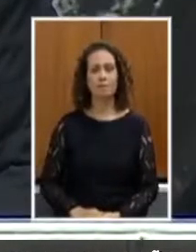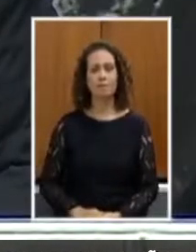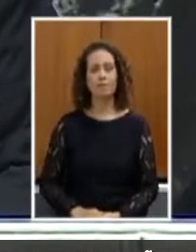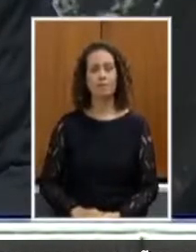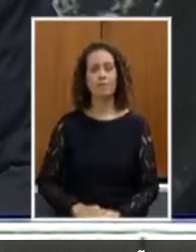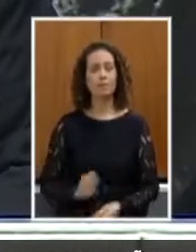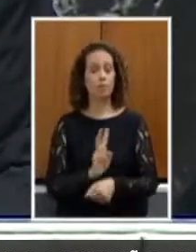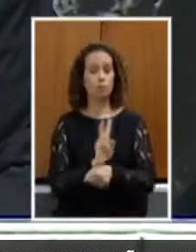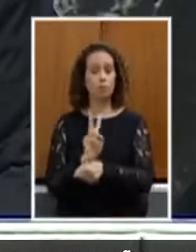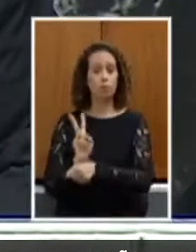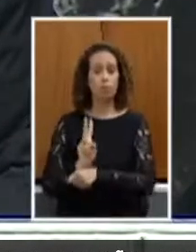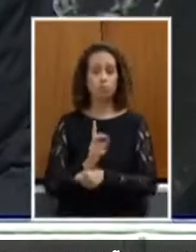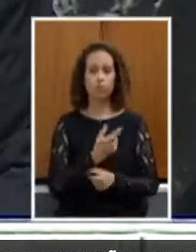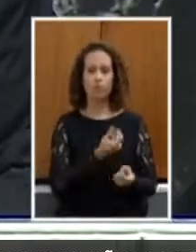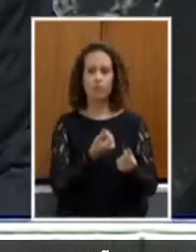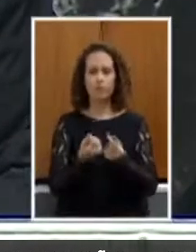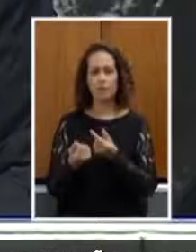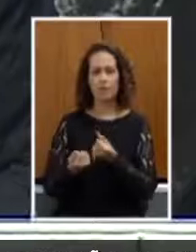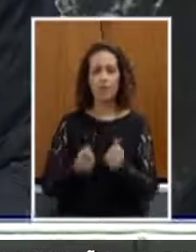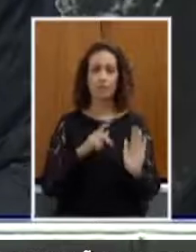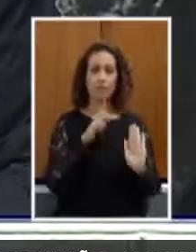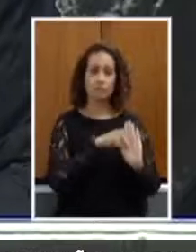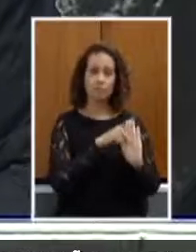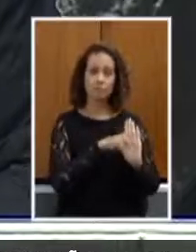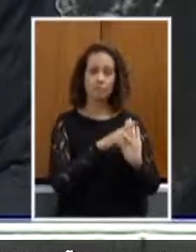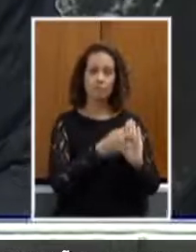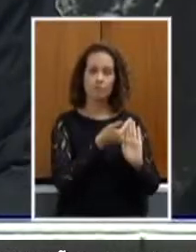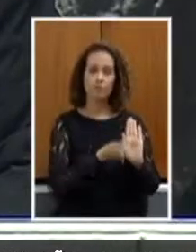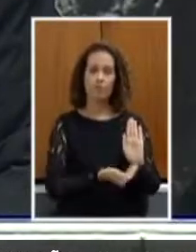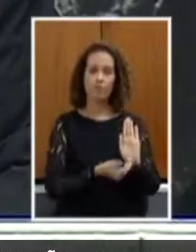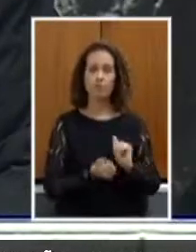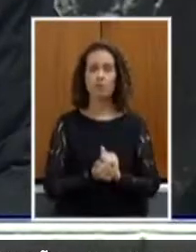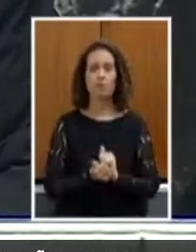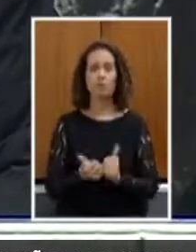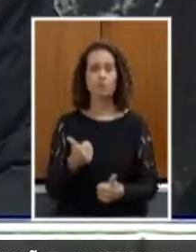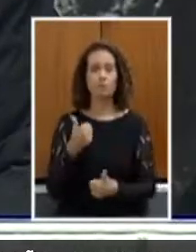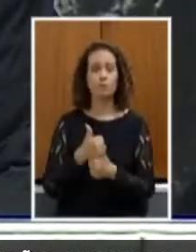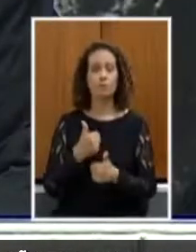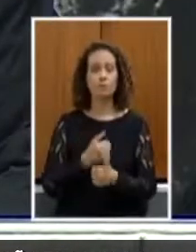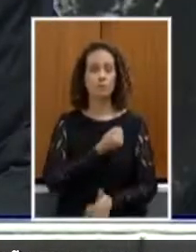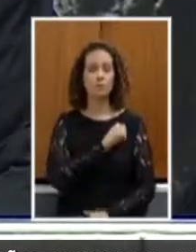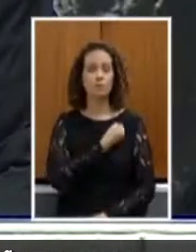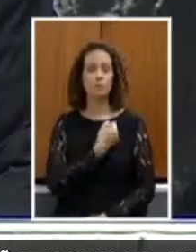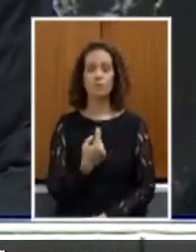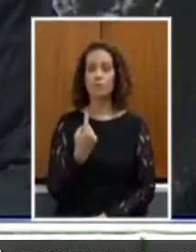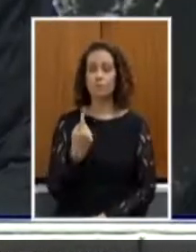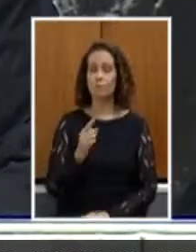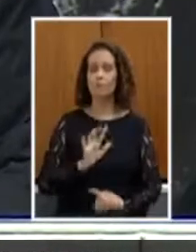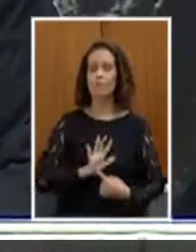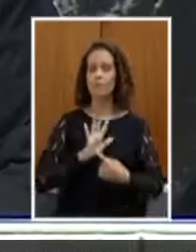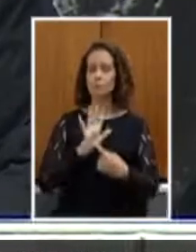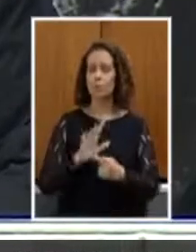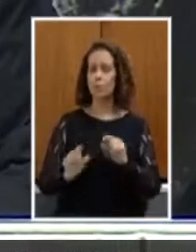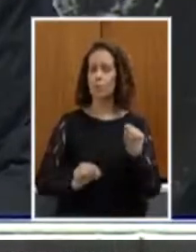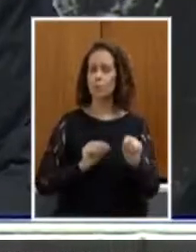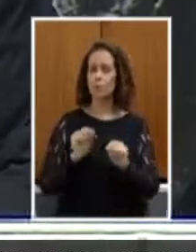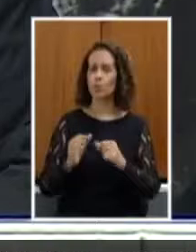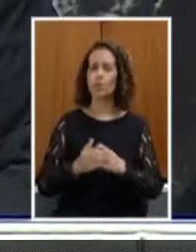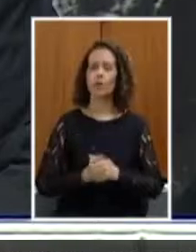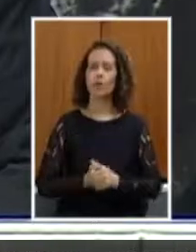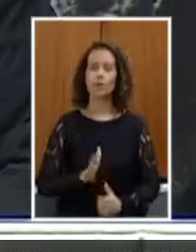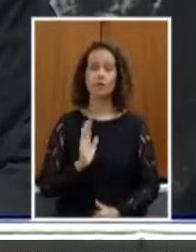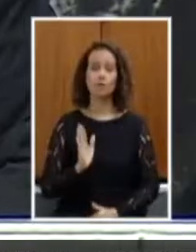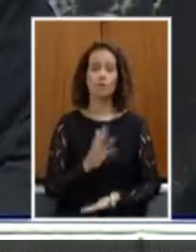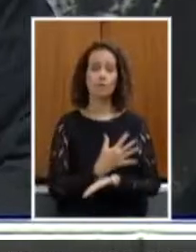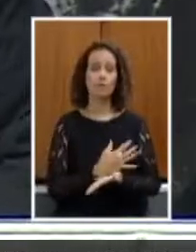Fiscalização Financeira opina pela aprovação do projeto na forma do substitutivo número 1 que apresenta ao vencido